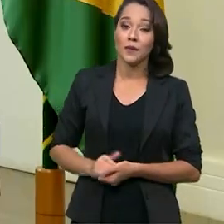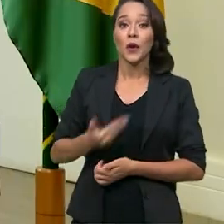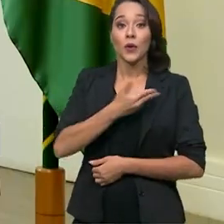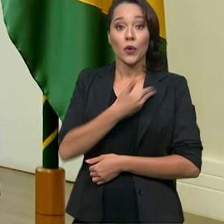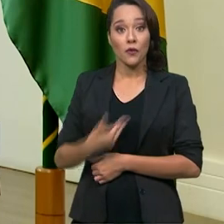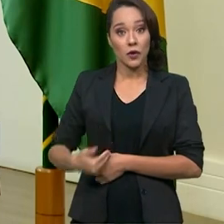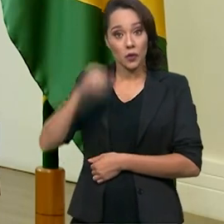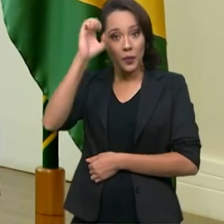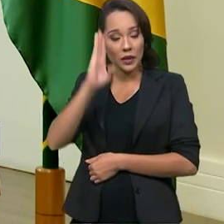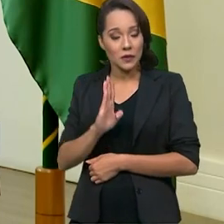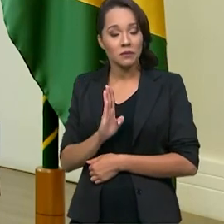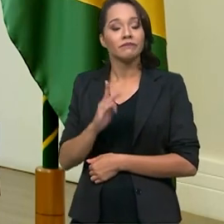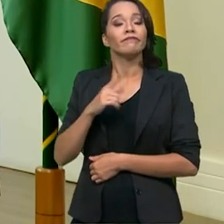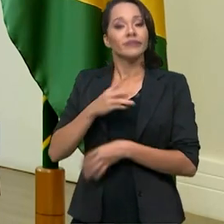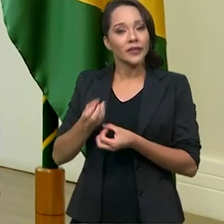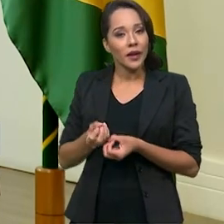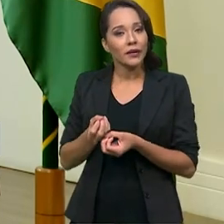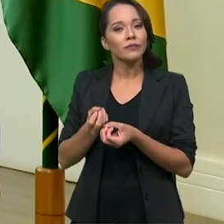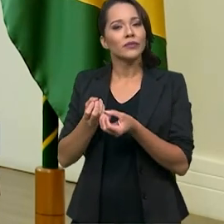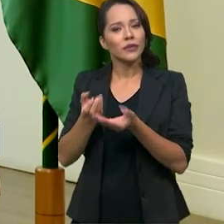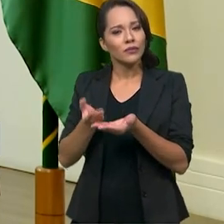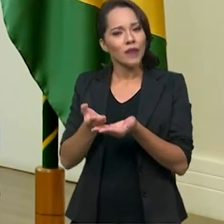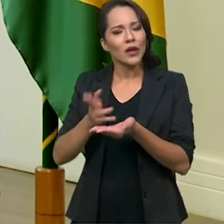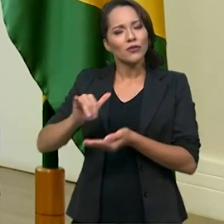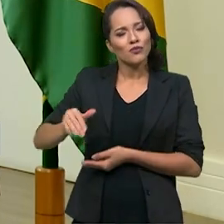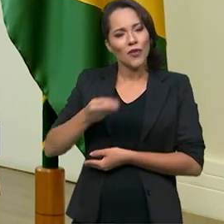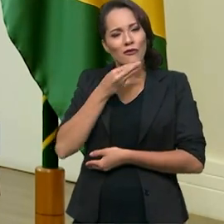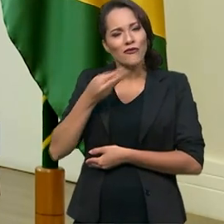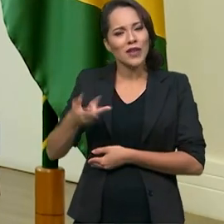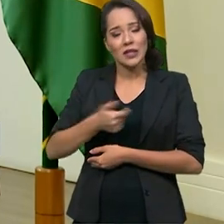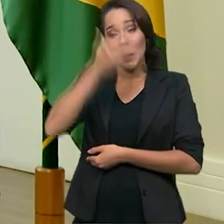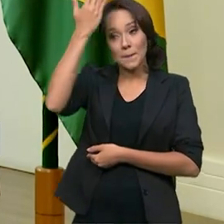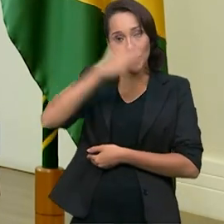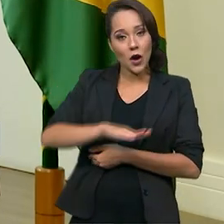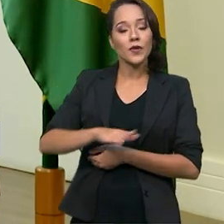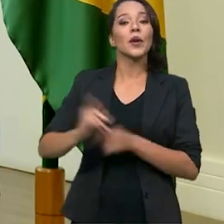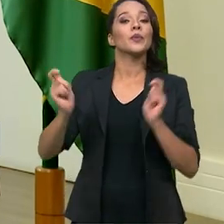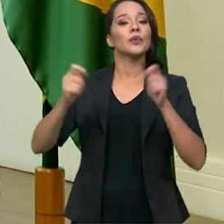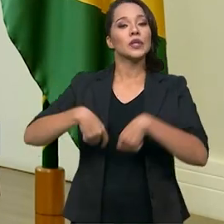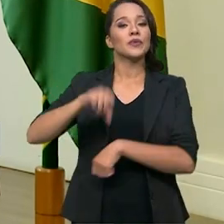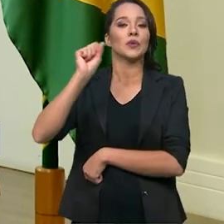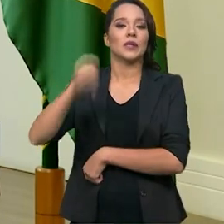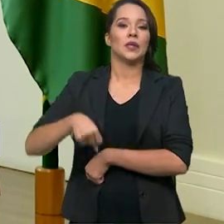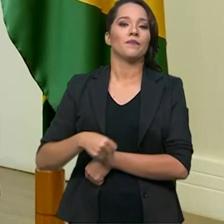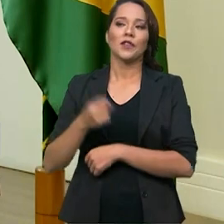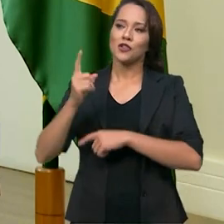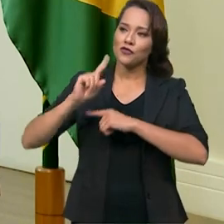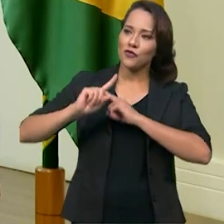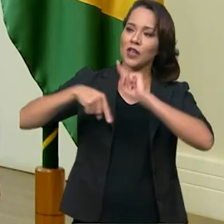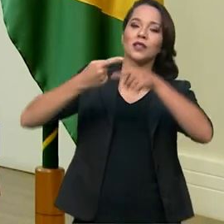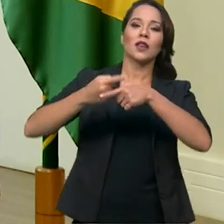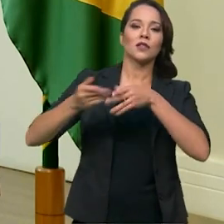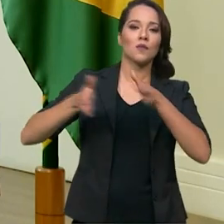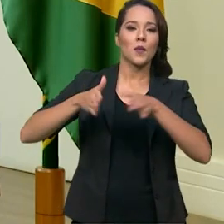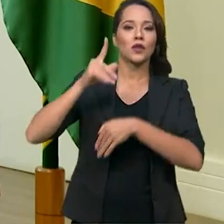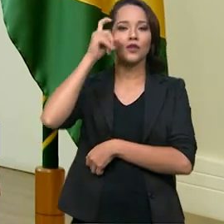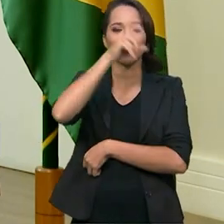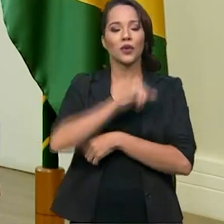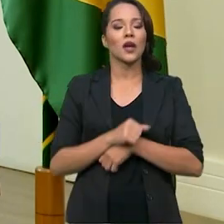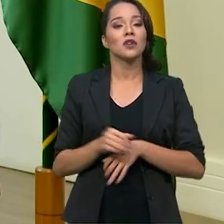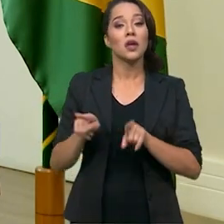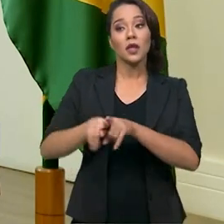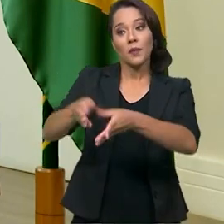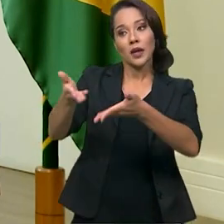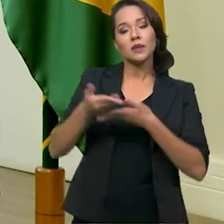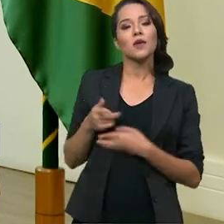governo brasileiro tem dado com muita eficácia uma prova de que é possível, sim, a gente superar essas dificuldades, inclusive